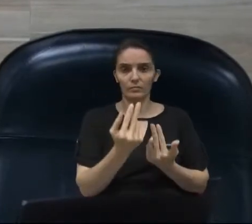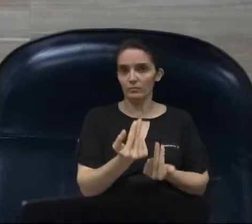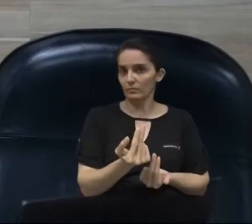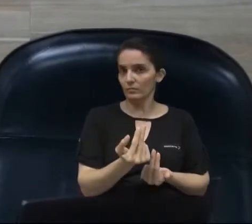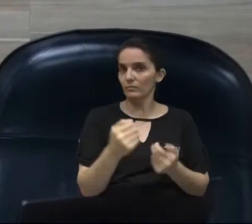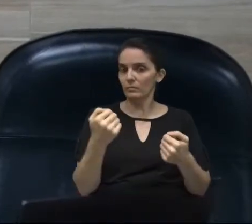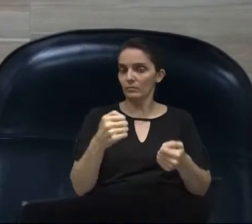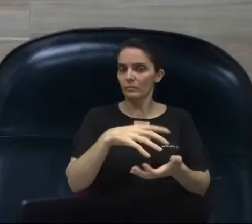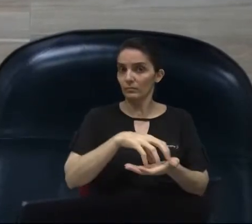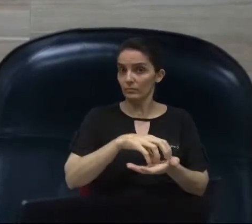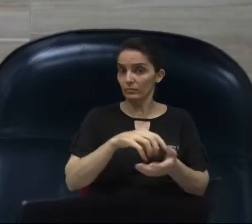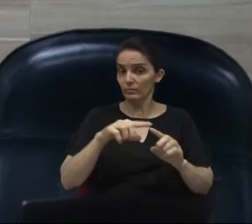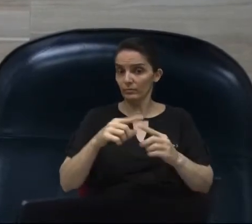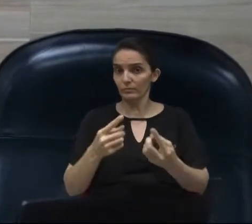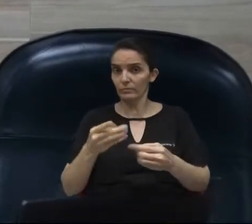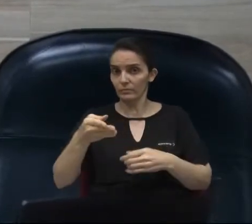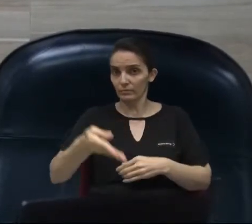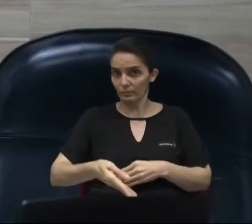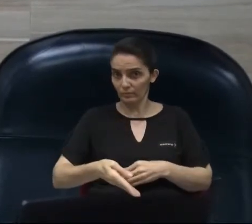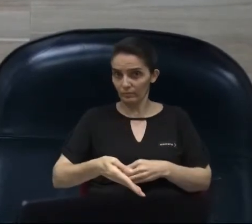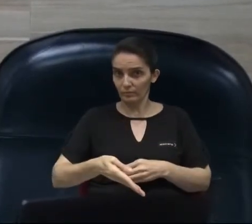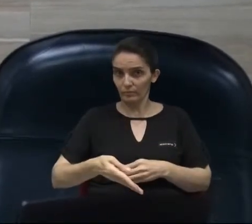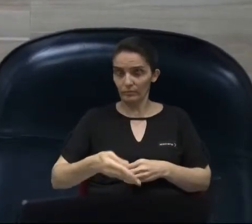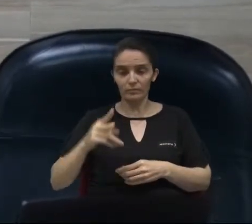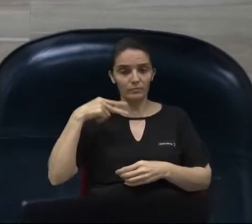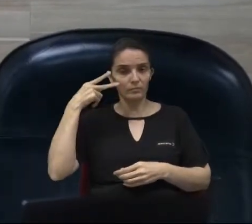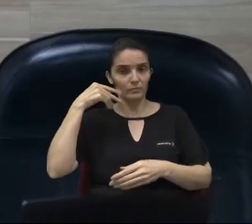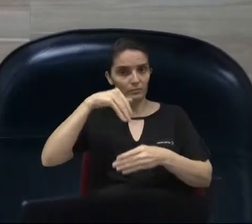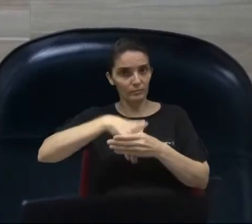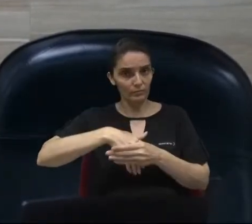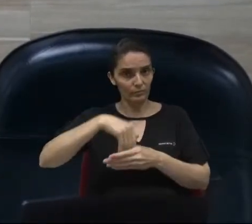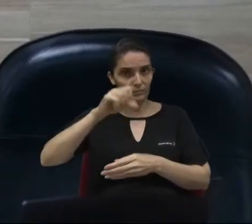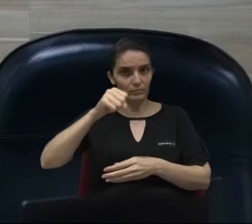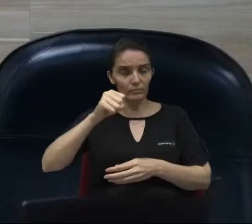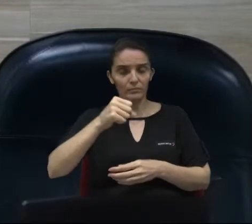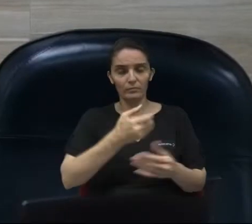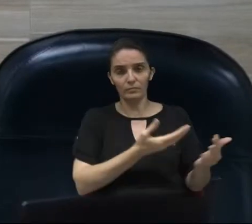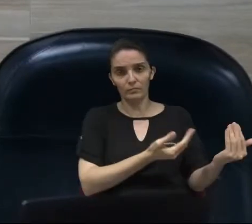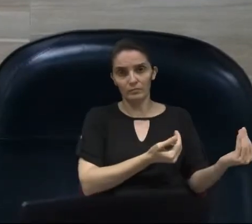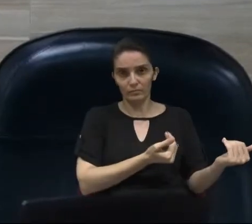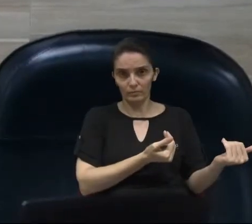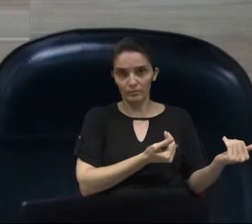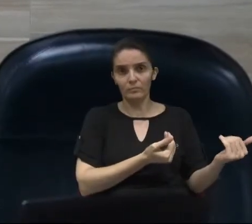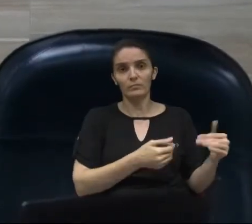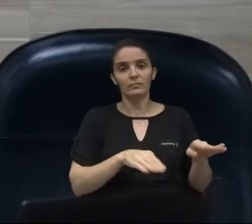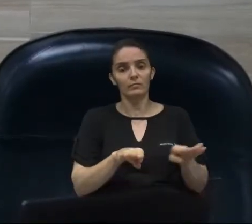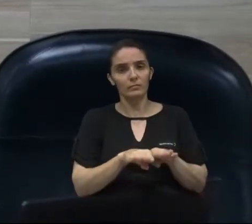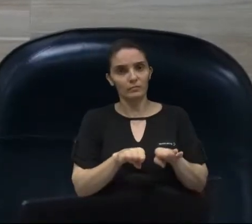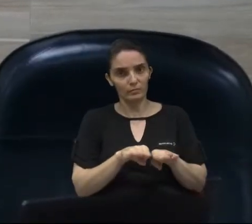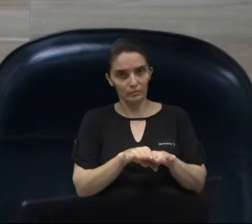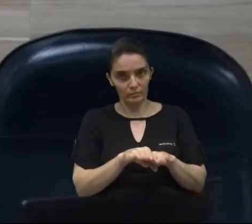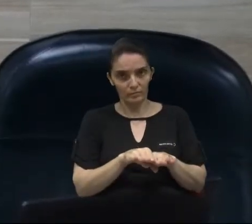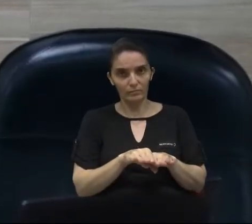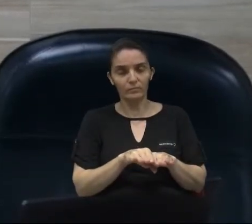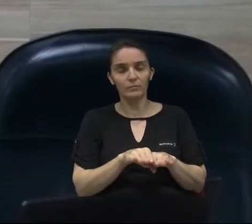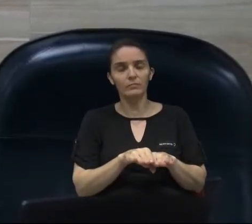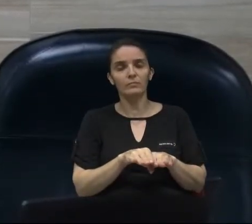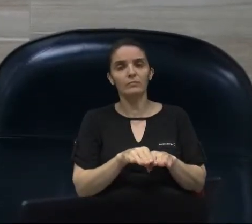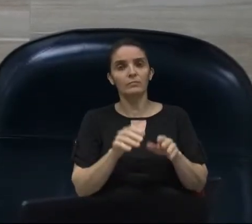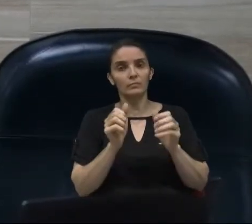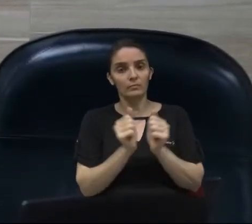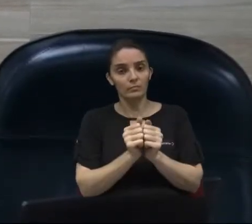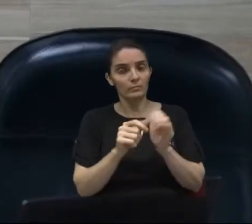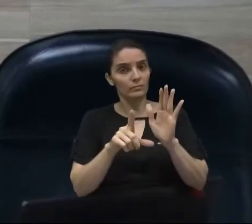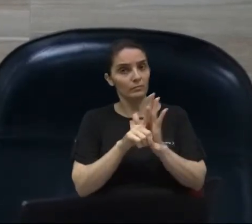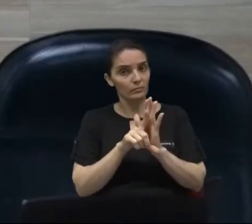Mas hoje, através do voto de vocês, os adolescentes também são incluídos nessa